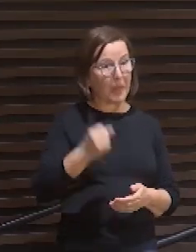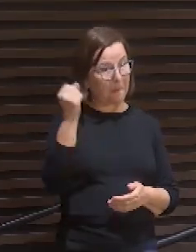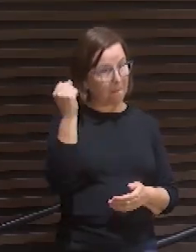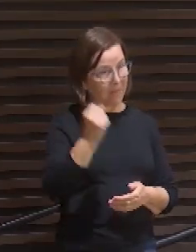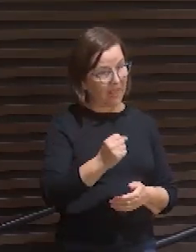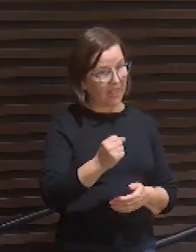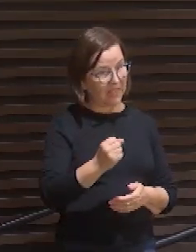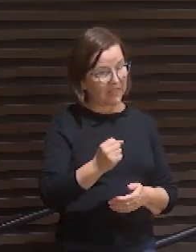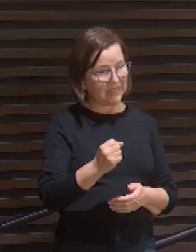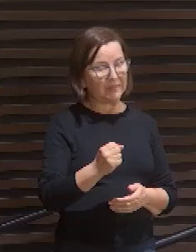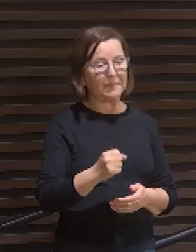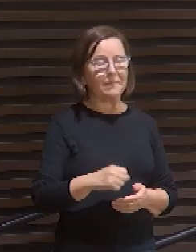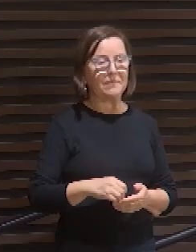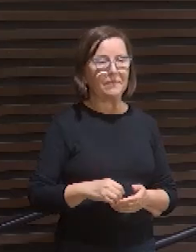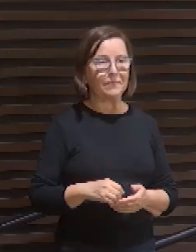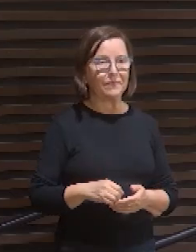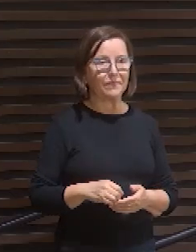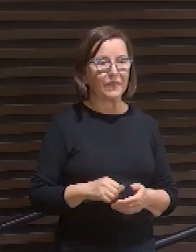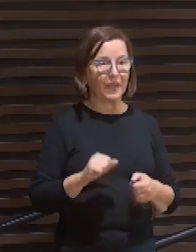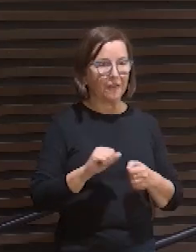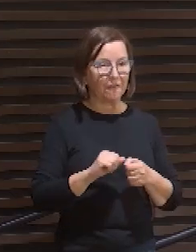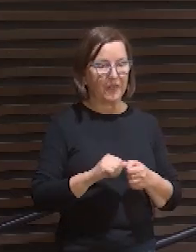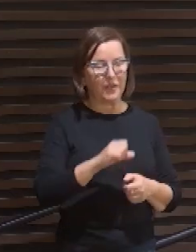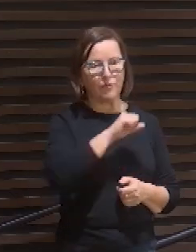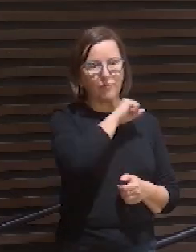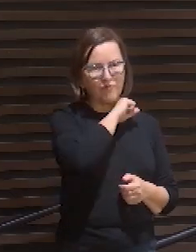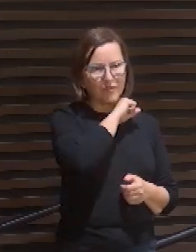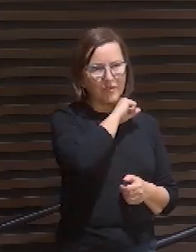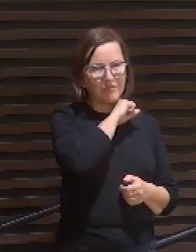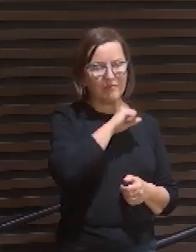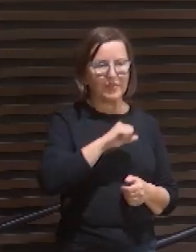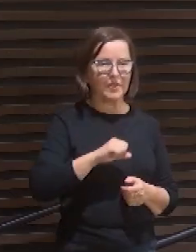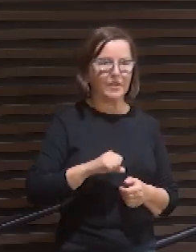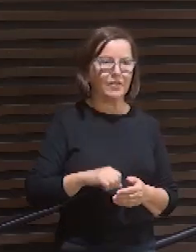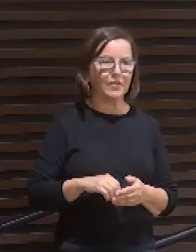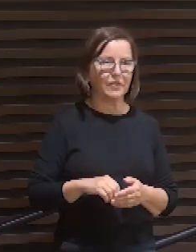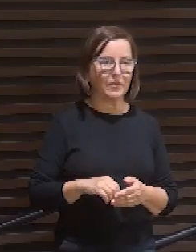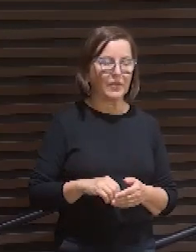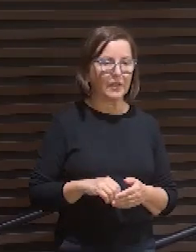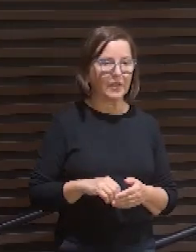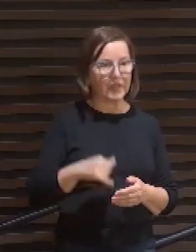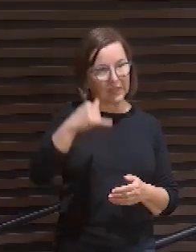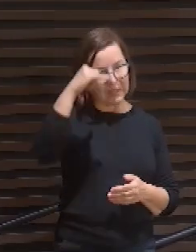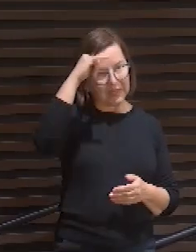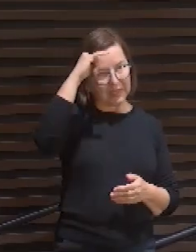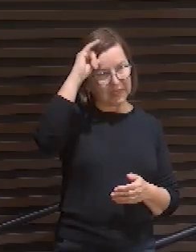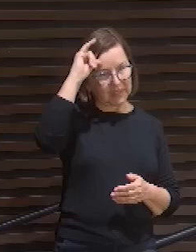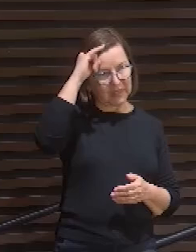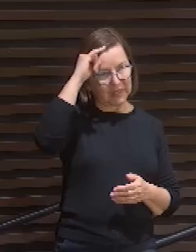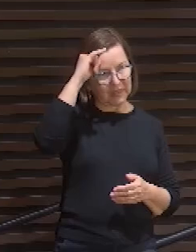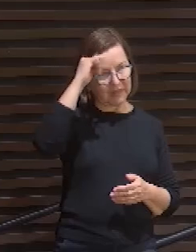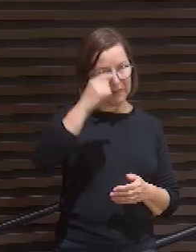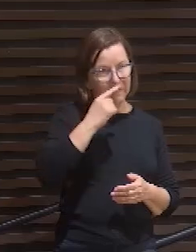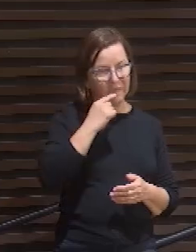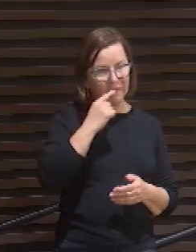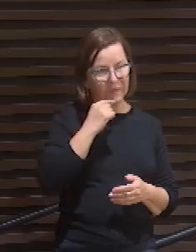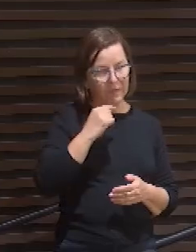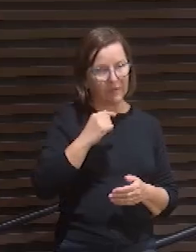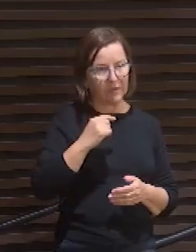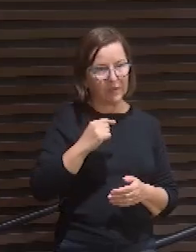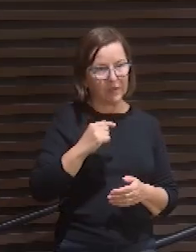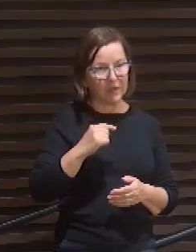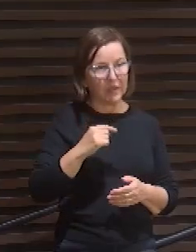fazem o sacrifício, o holocausto. Ela tem que ser totalmente queimada,